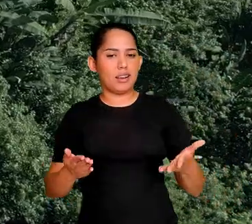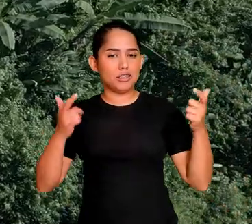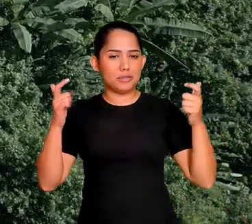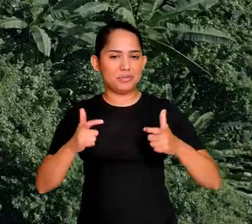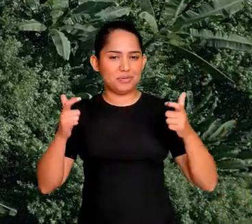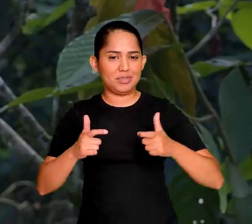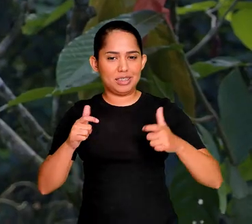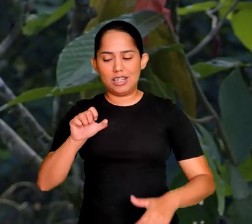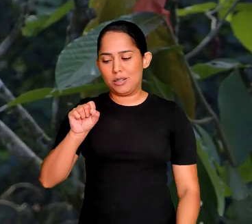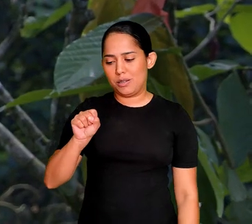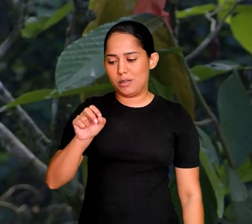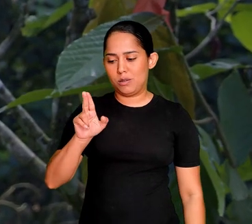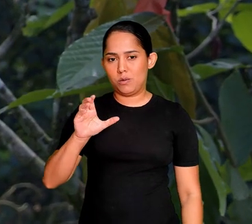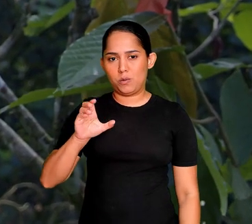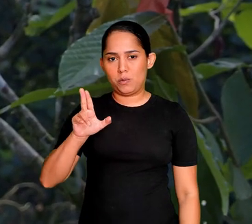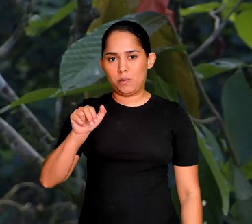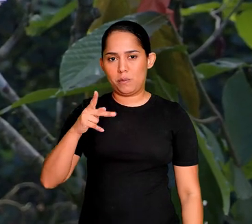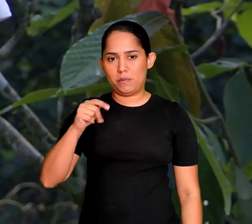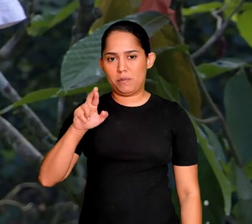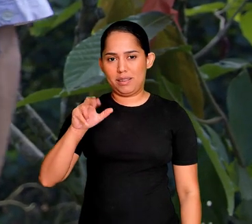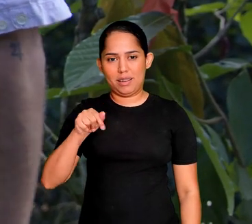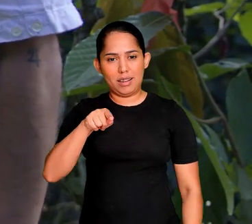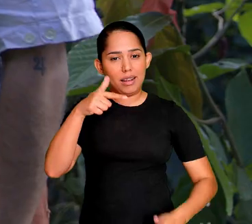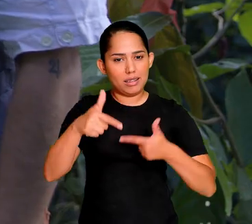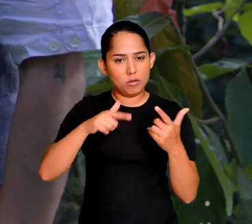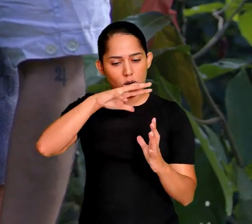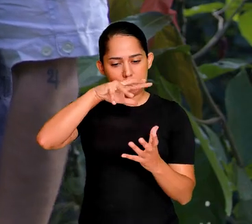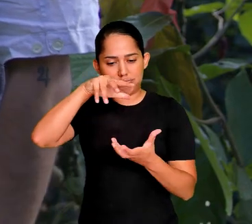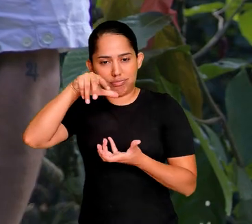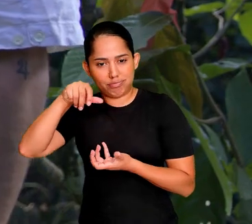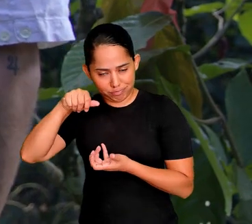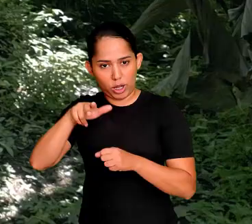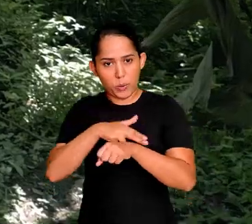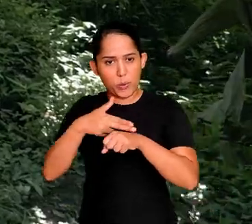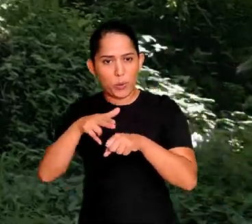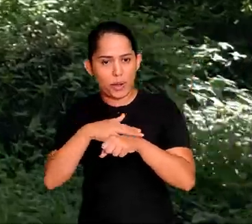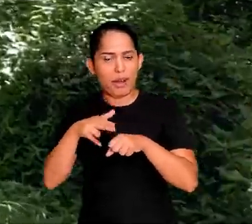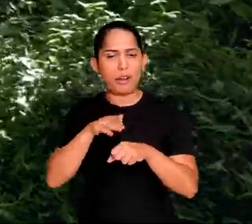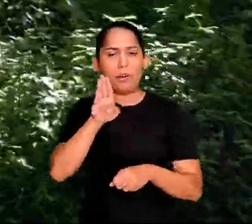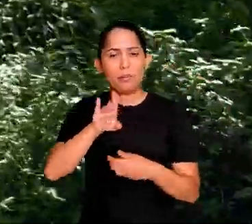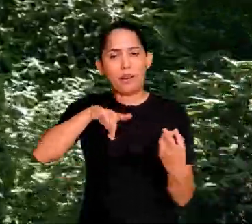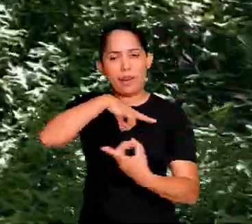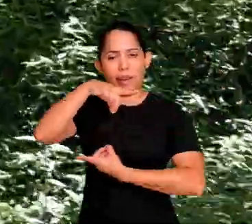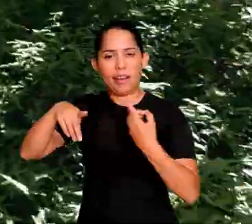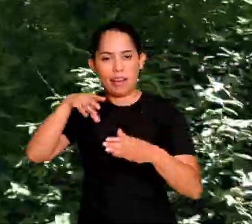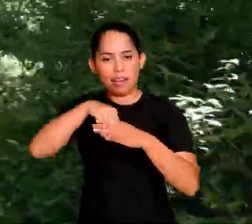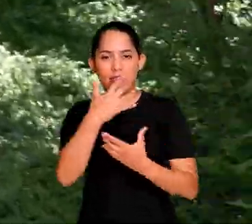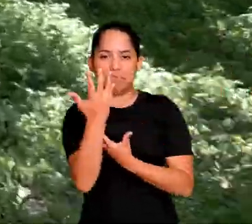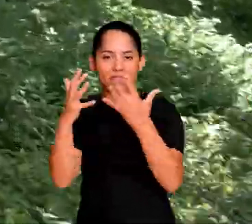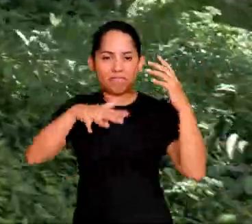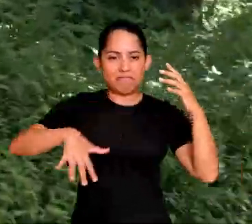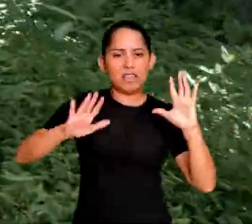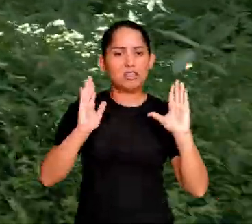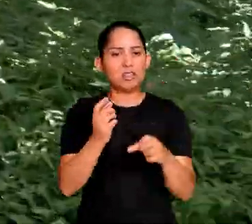Estamos aqui na Chácara da Sucupira com o Luciano, que faz um trabalho com cacau biodinâmico. E a gente está dentro do sistema agroflorestal que ele